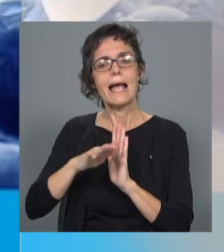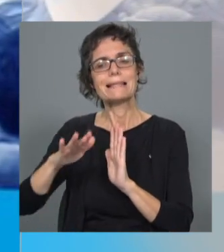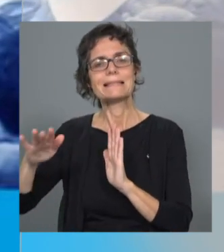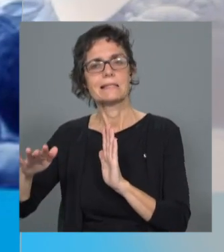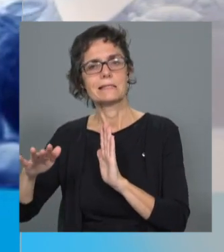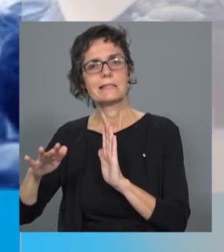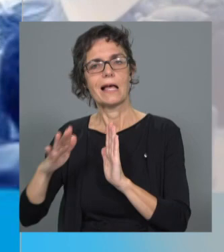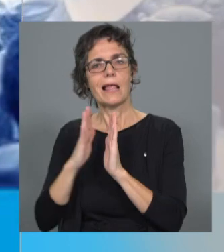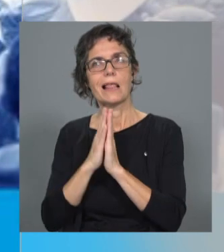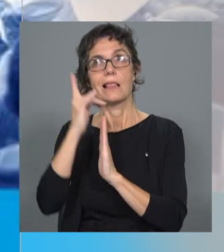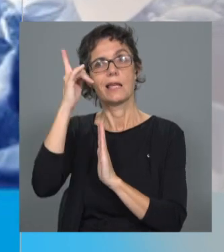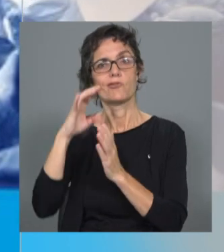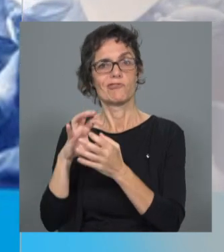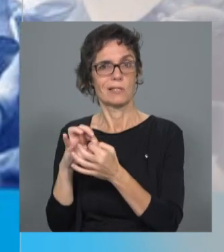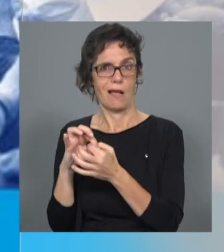têm aqui também algum